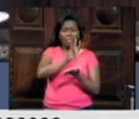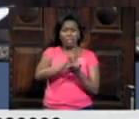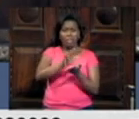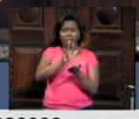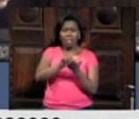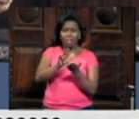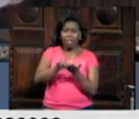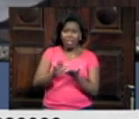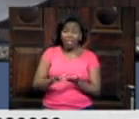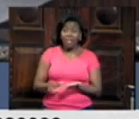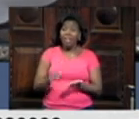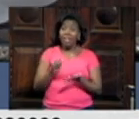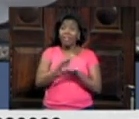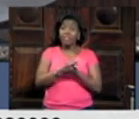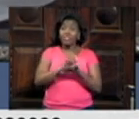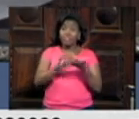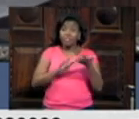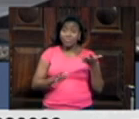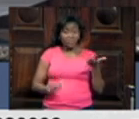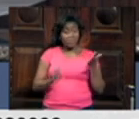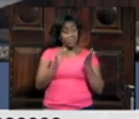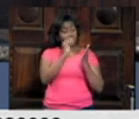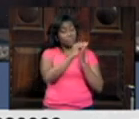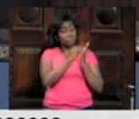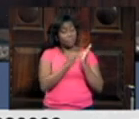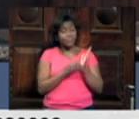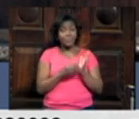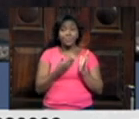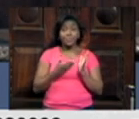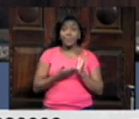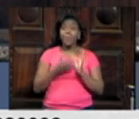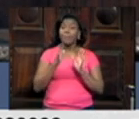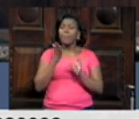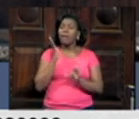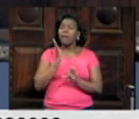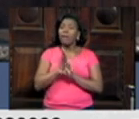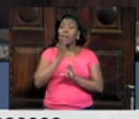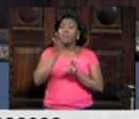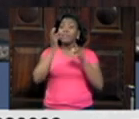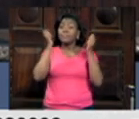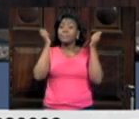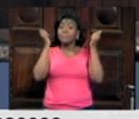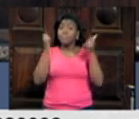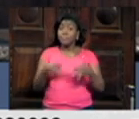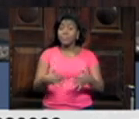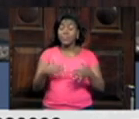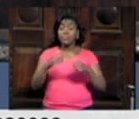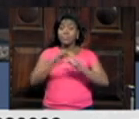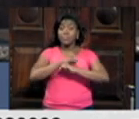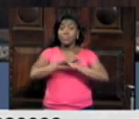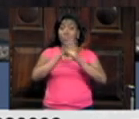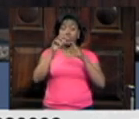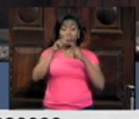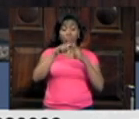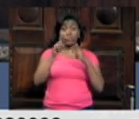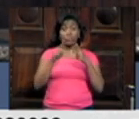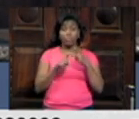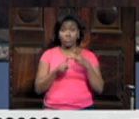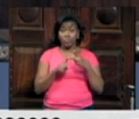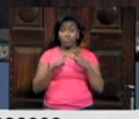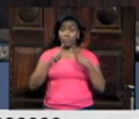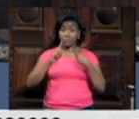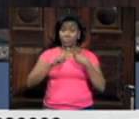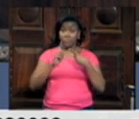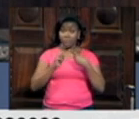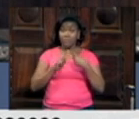infinidade de atividades elencadas aqui. Mas eu quero chamar a atenção para 2 atividades. A primeira, a